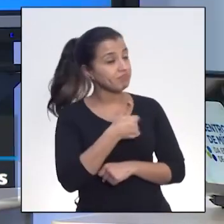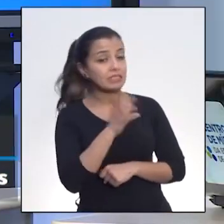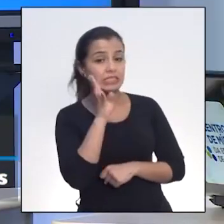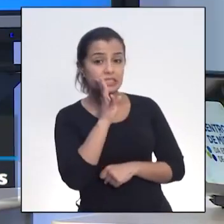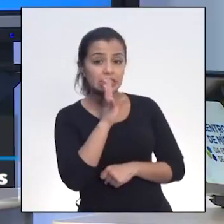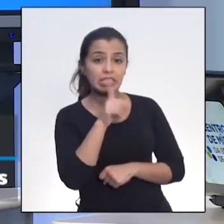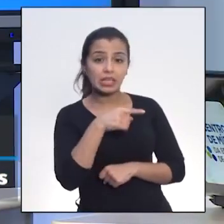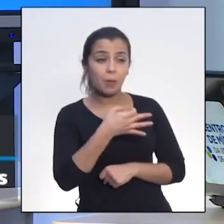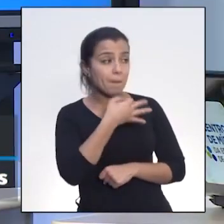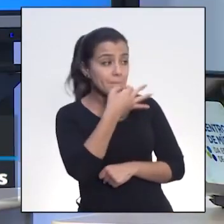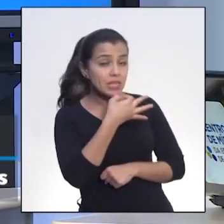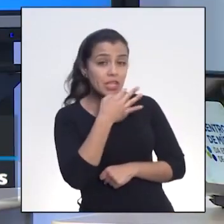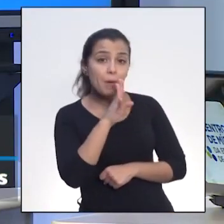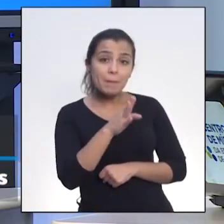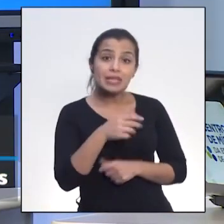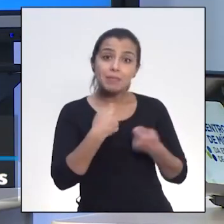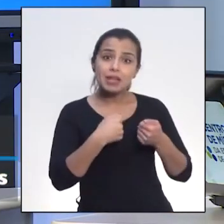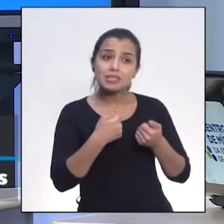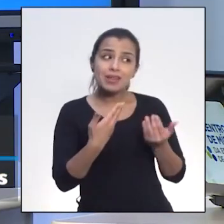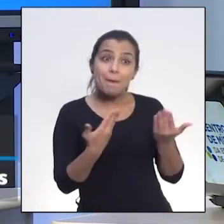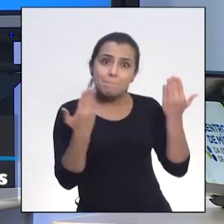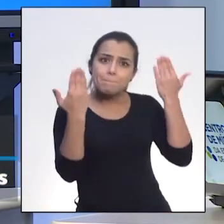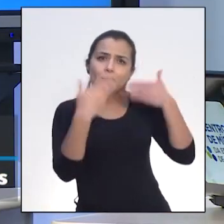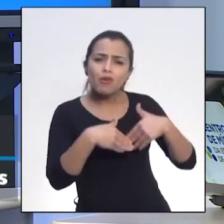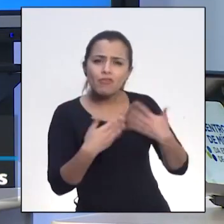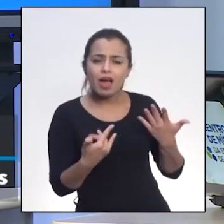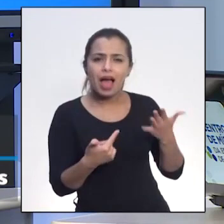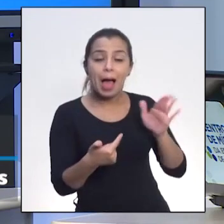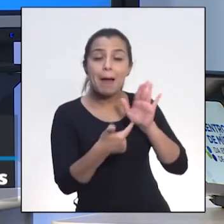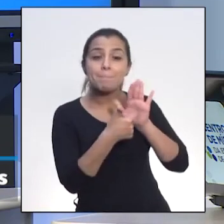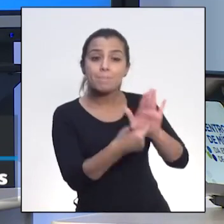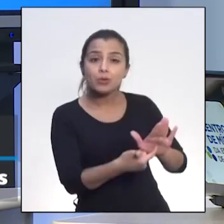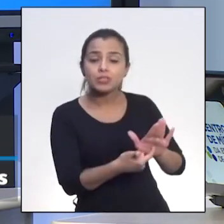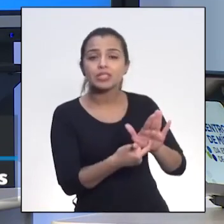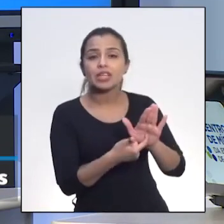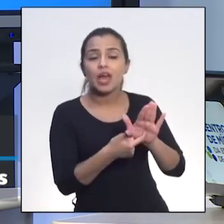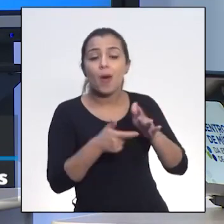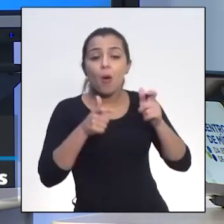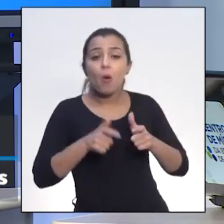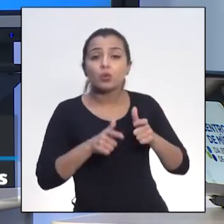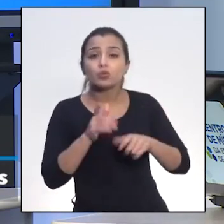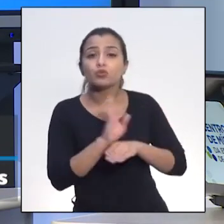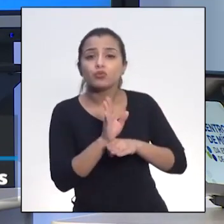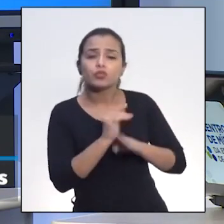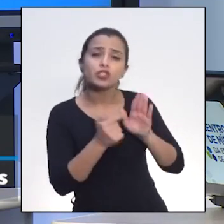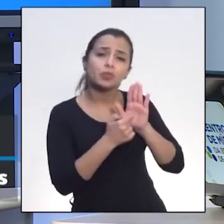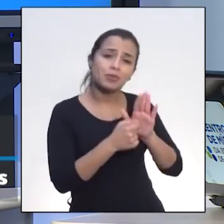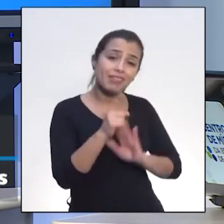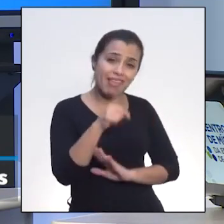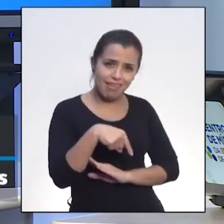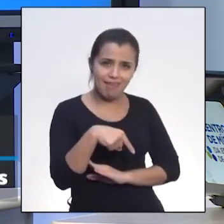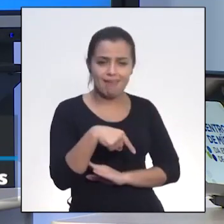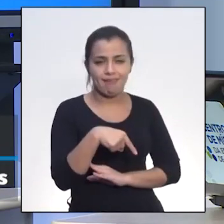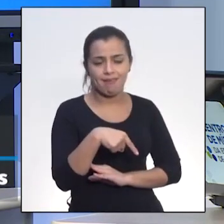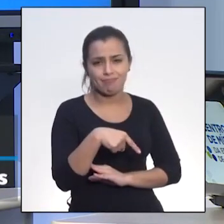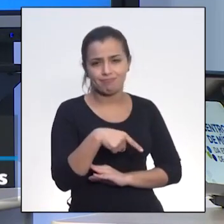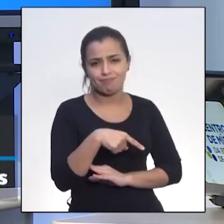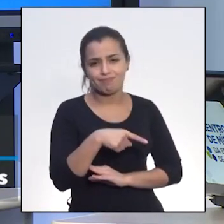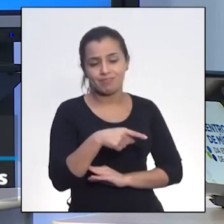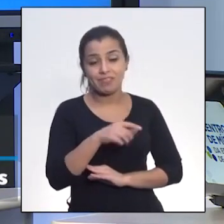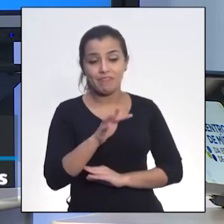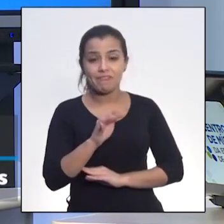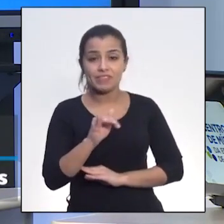provar para mim com argumentos, ela precisaria apontar quais elementos nos filmes de zumbi que mostram que, olha, são ficção científica,